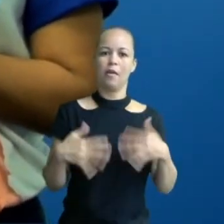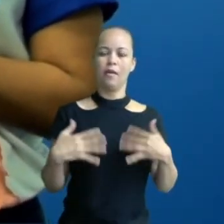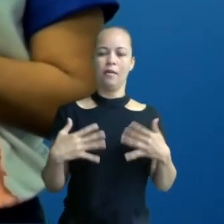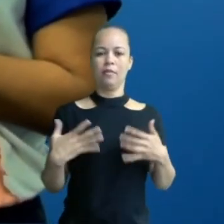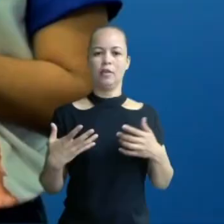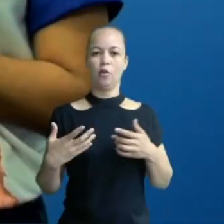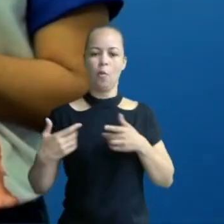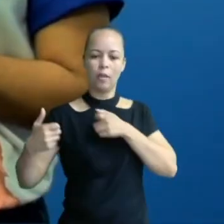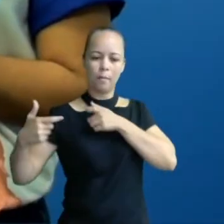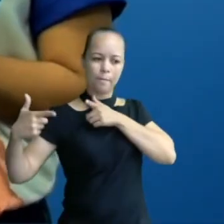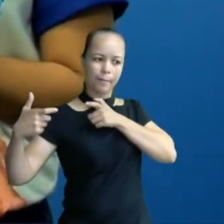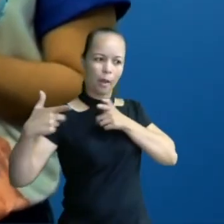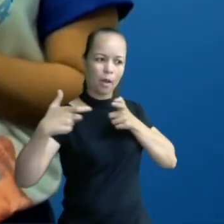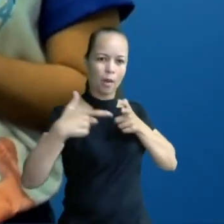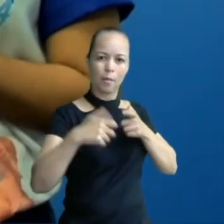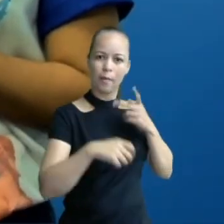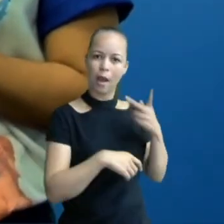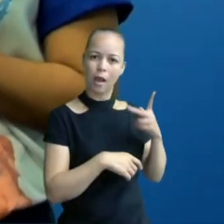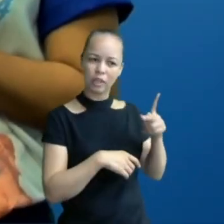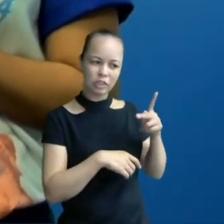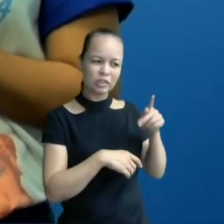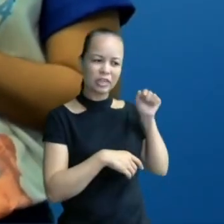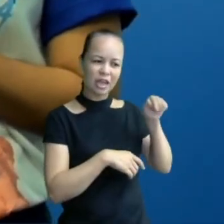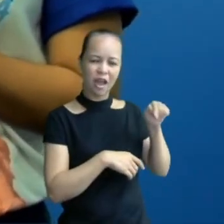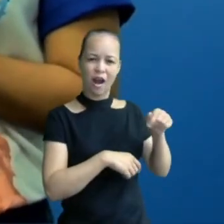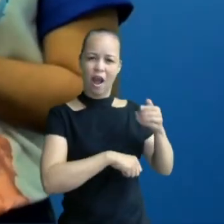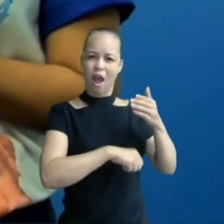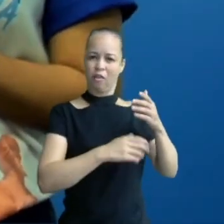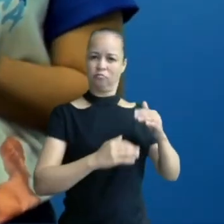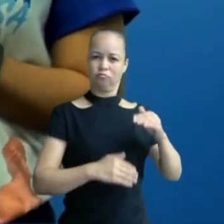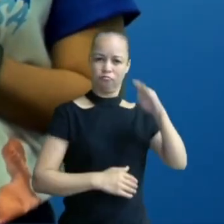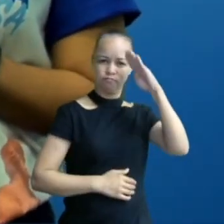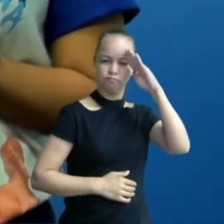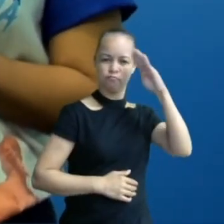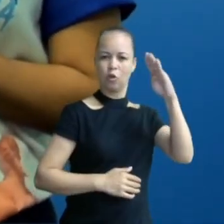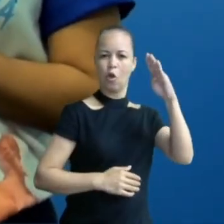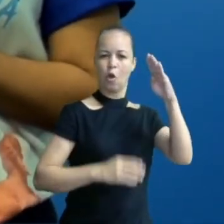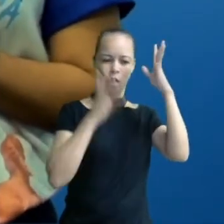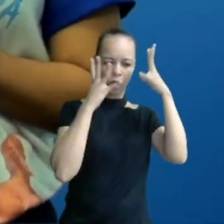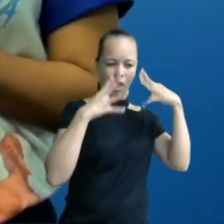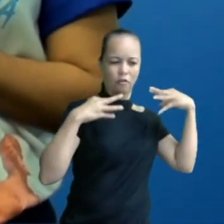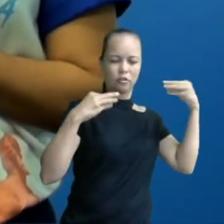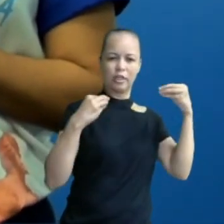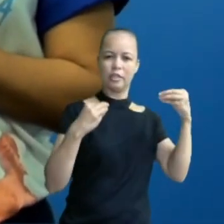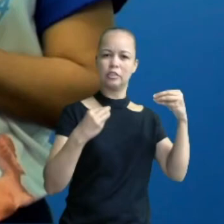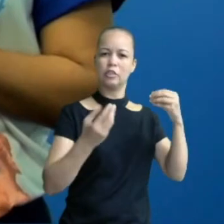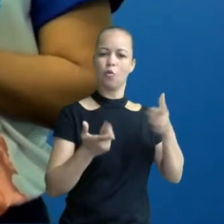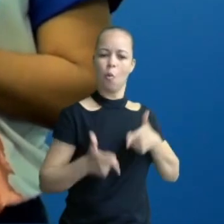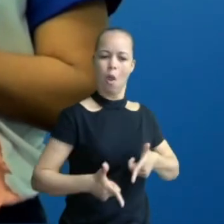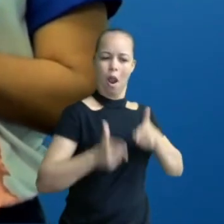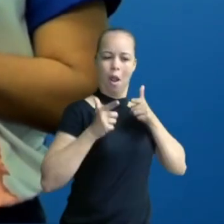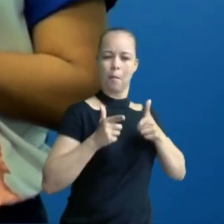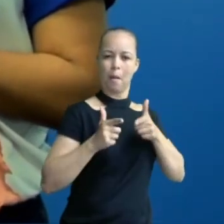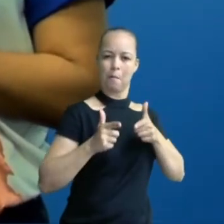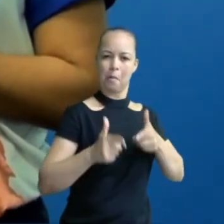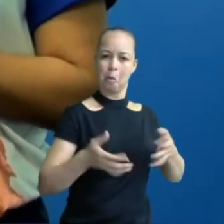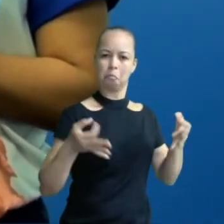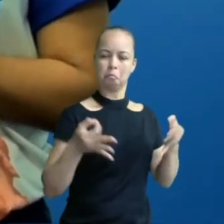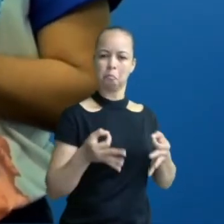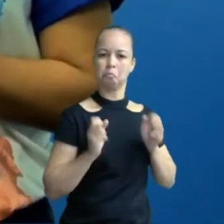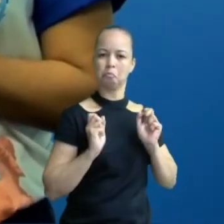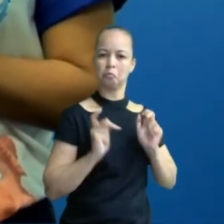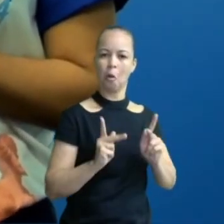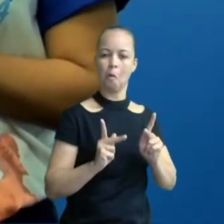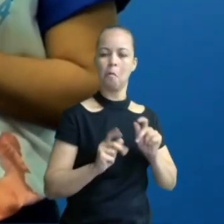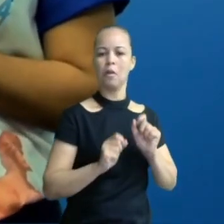um exército totalmente formado, que eram os holandeses, com armamento de última geração. E eles